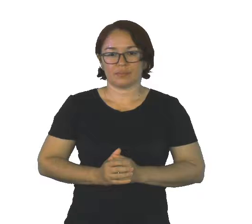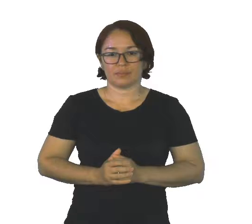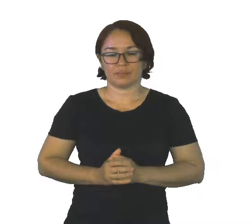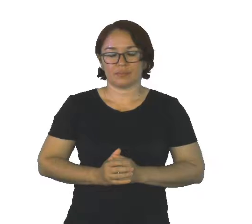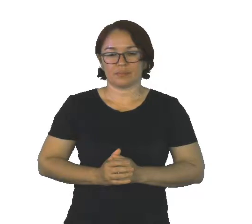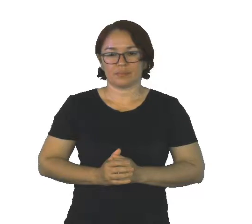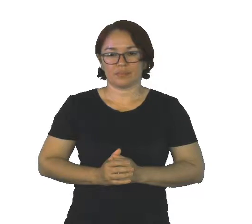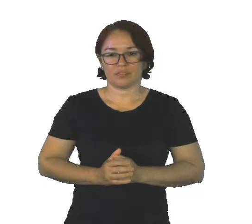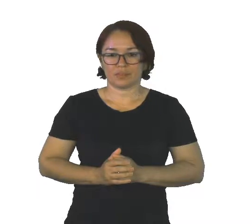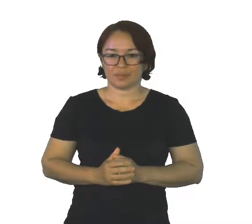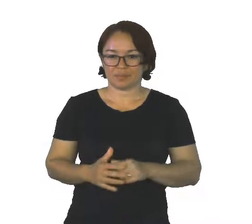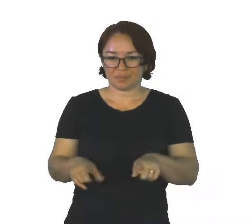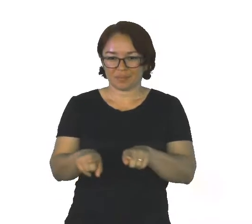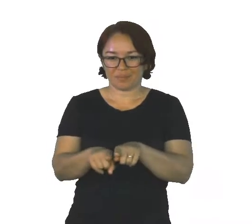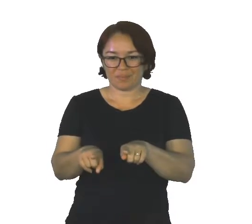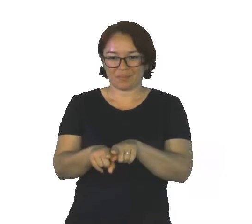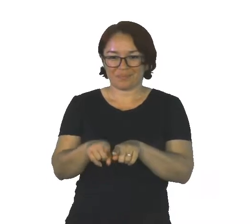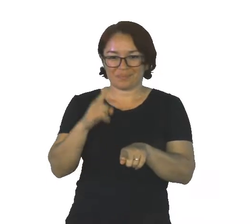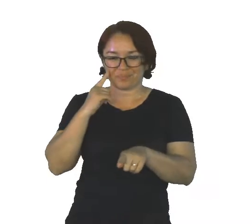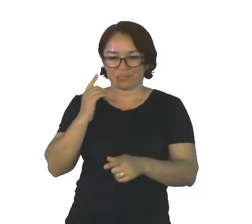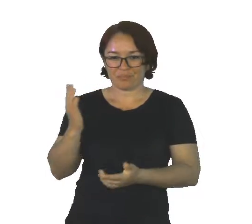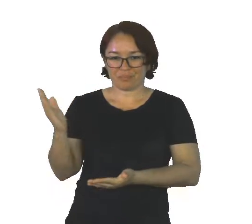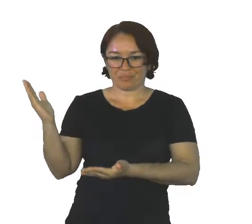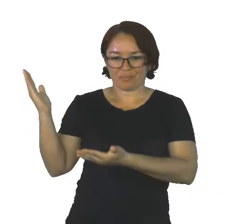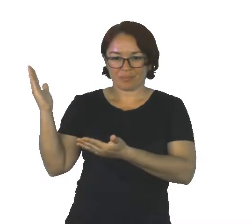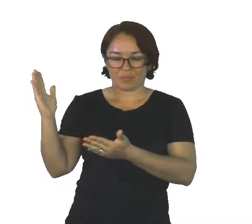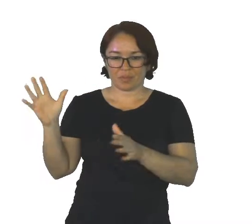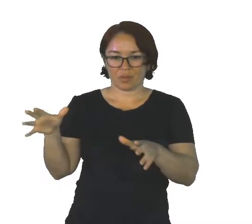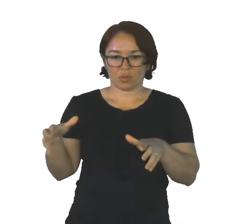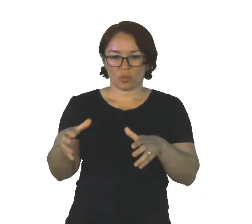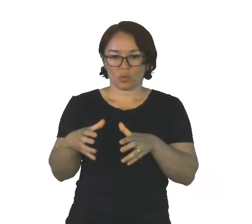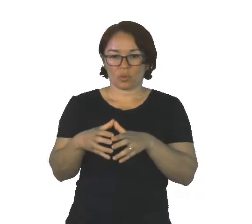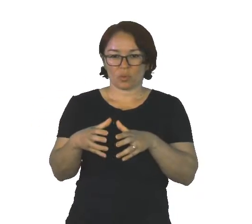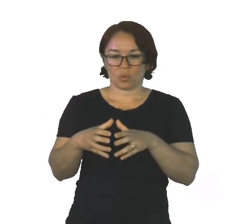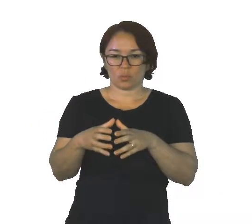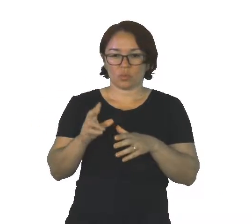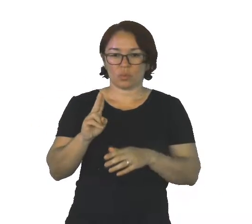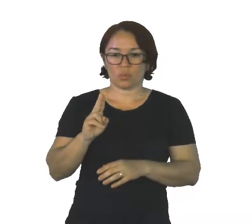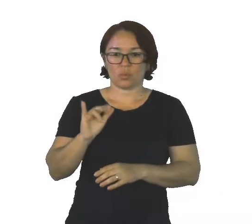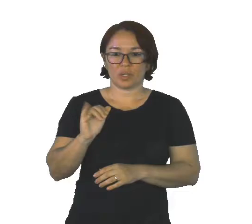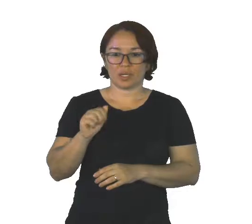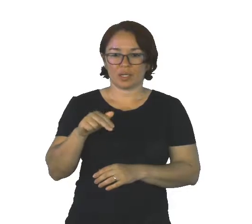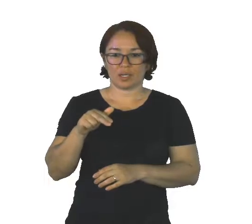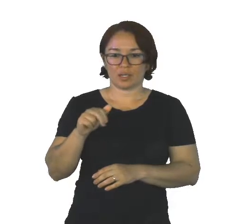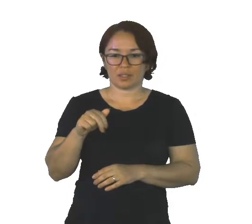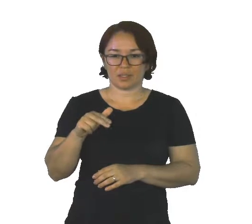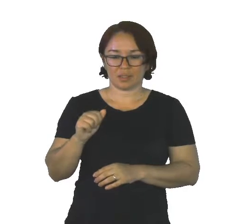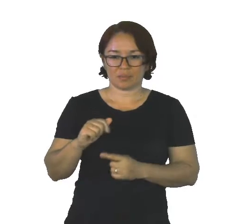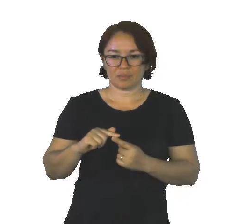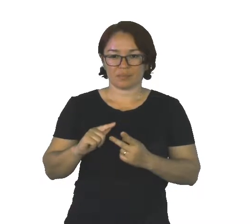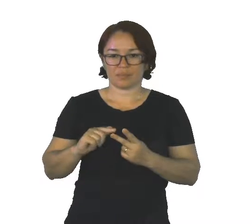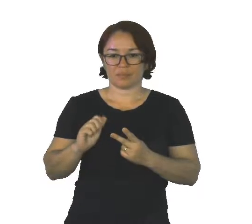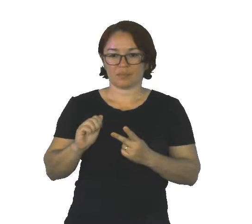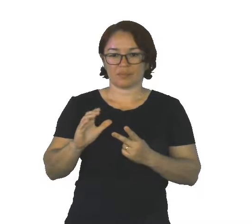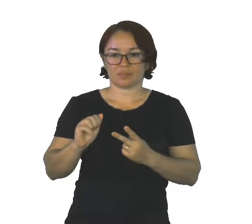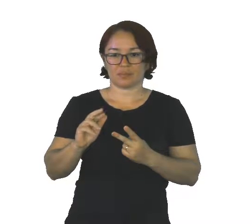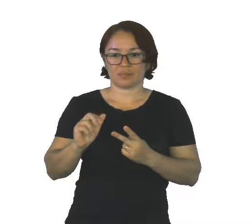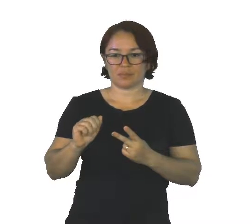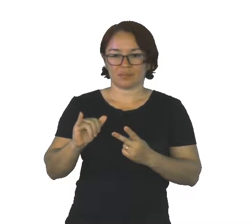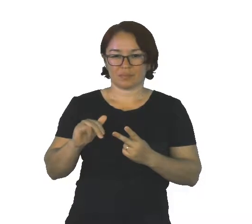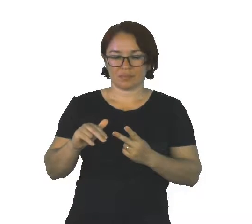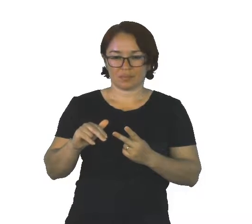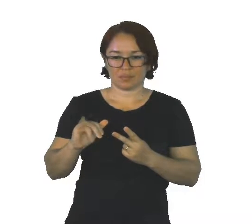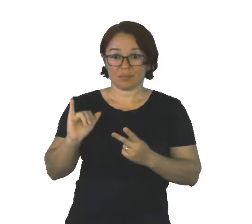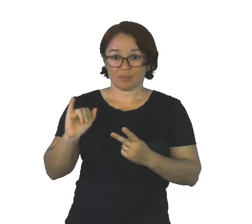Este outro espaço é dedicado aos povos Uaiana e Aparaí, que habitam o norte do Pará e o Amapá.